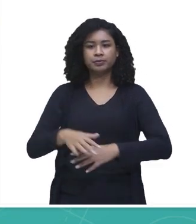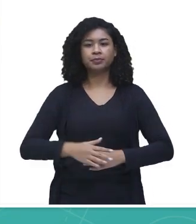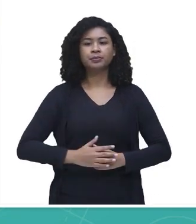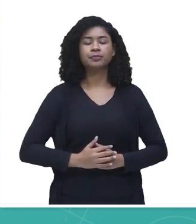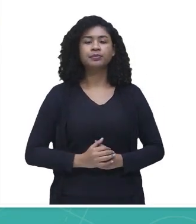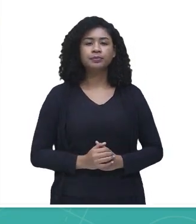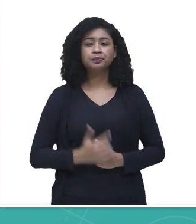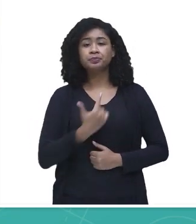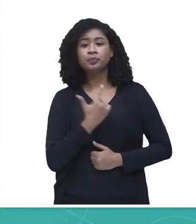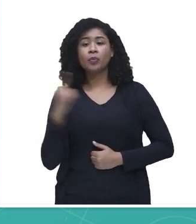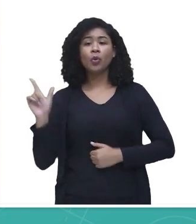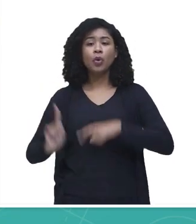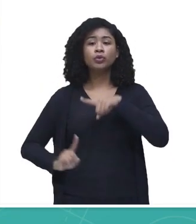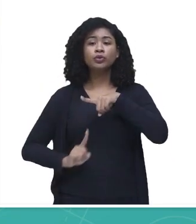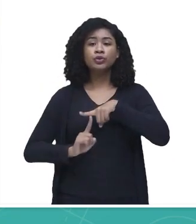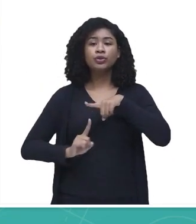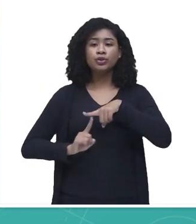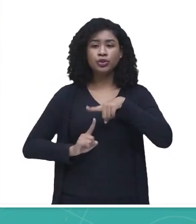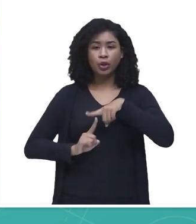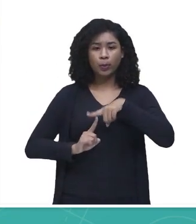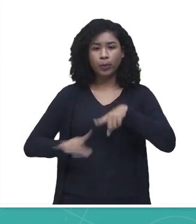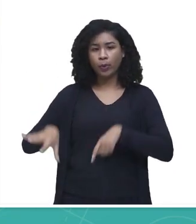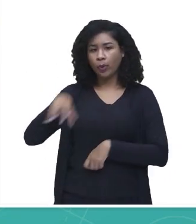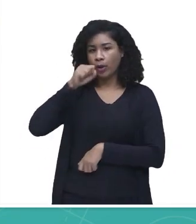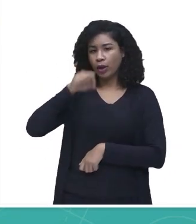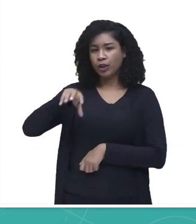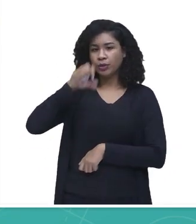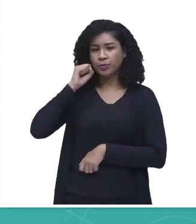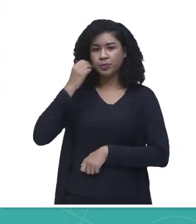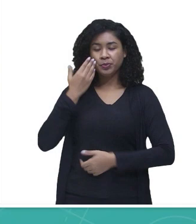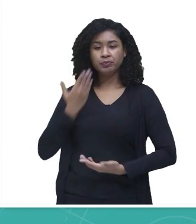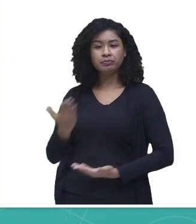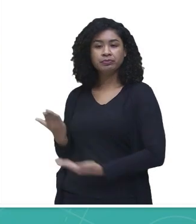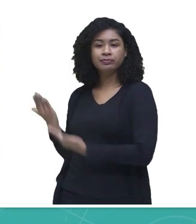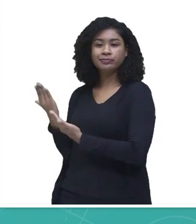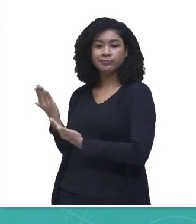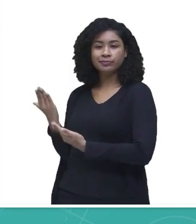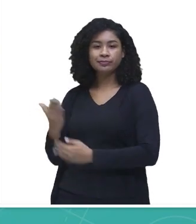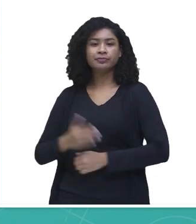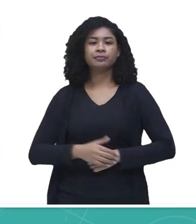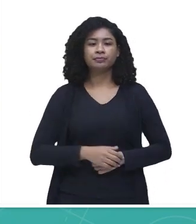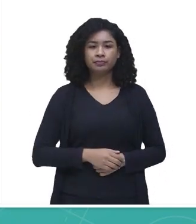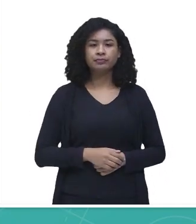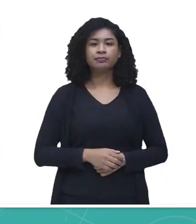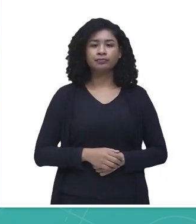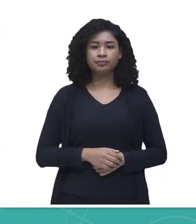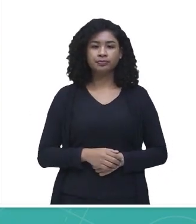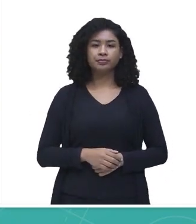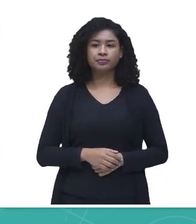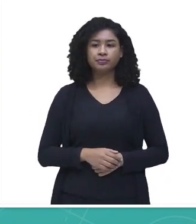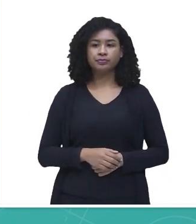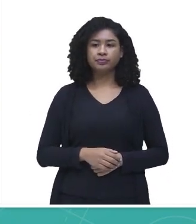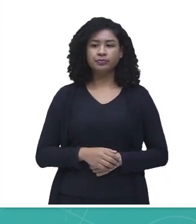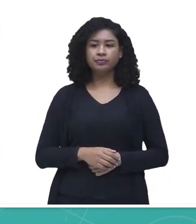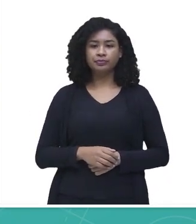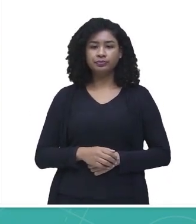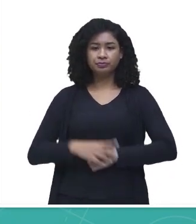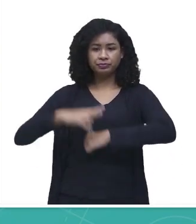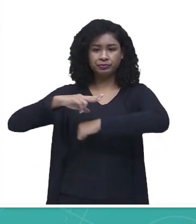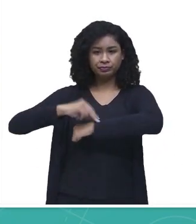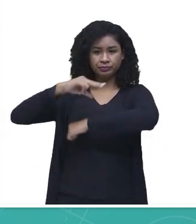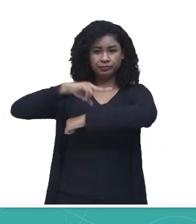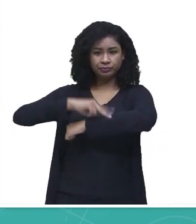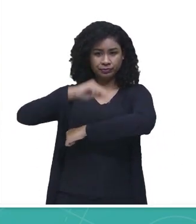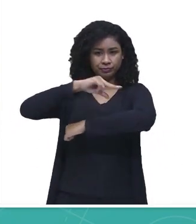Um outro tipo de respiração que a gente vai ver, olha só, a gente observa aqui um gafanhoto. O gafanhoto tem a